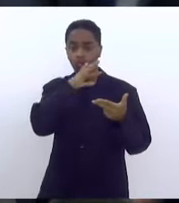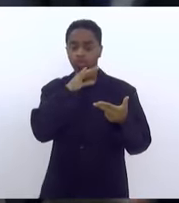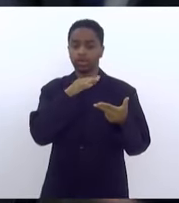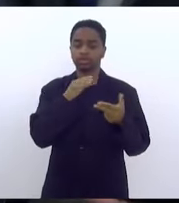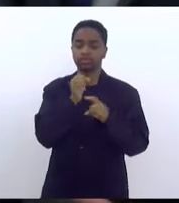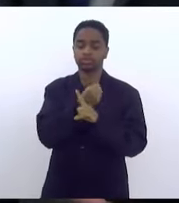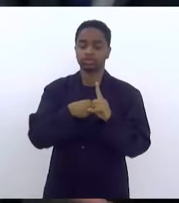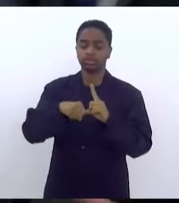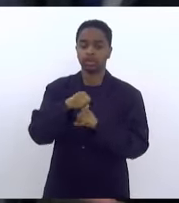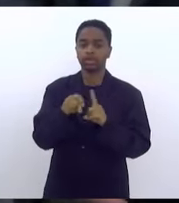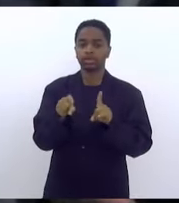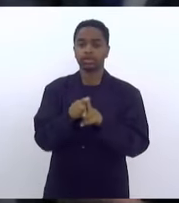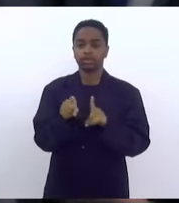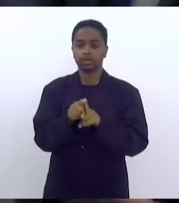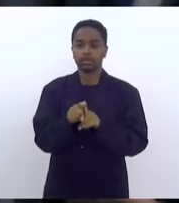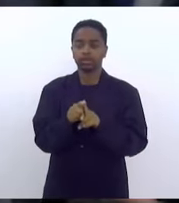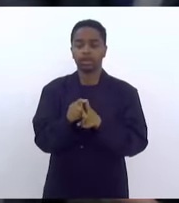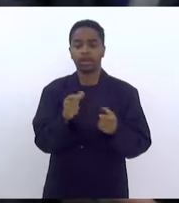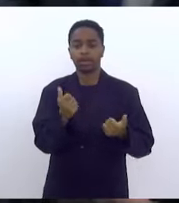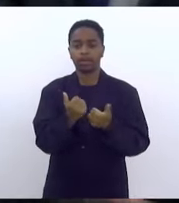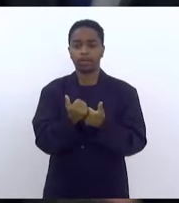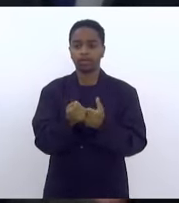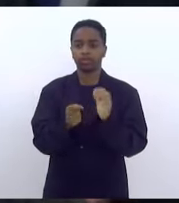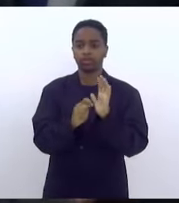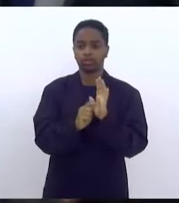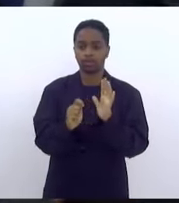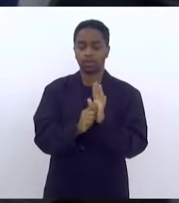apologia à droga,